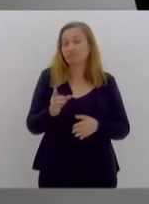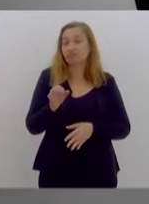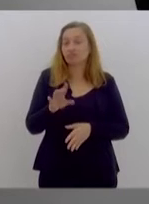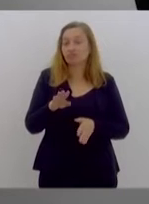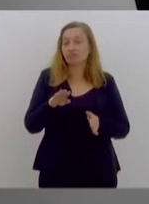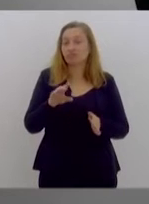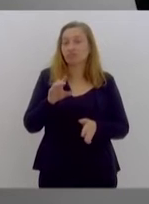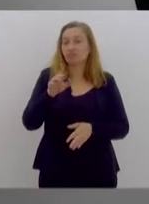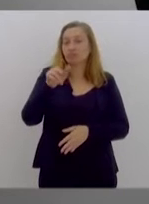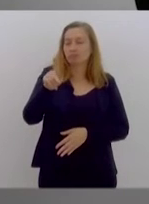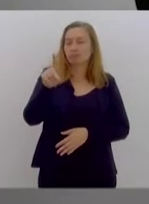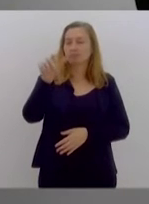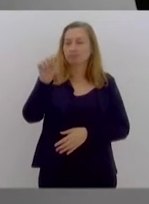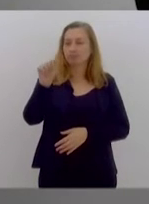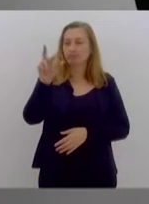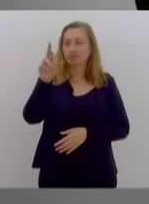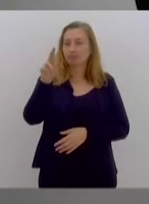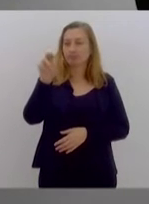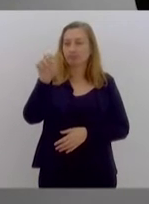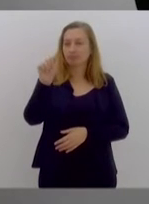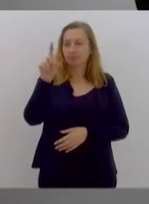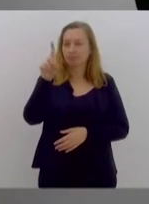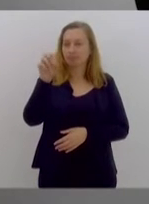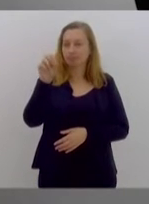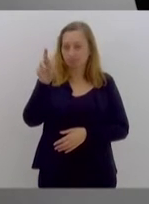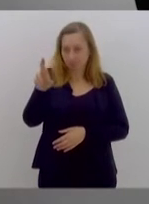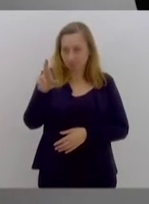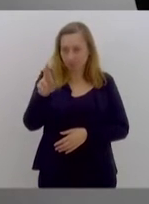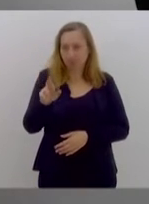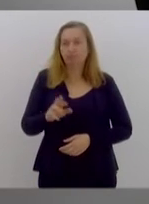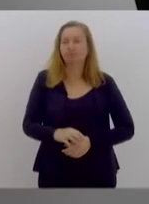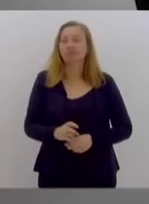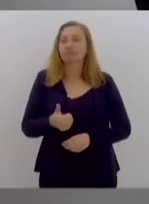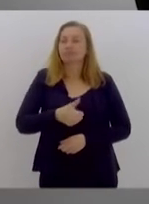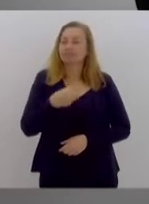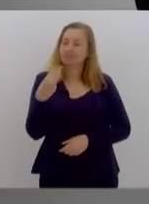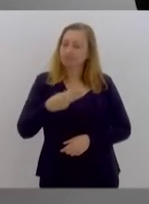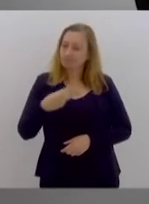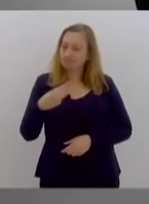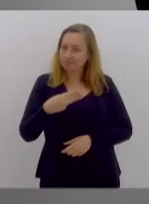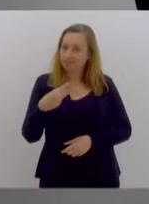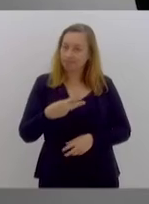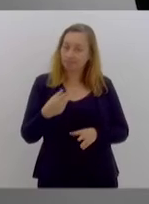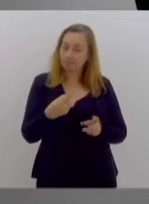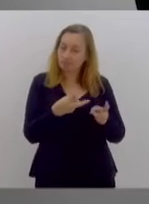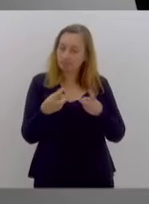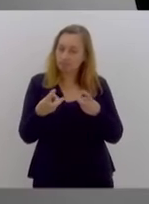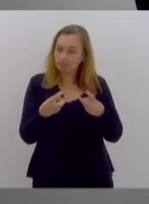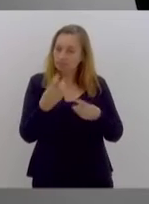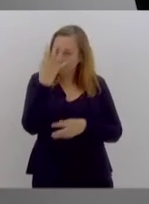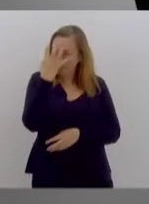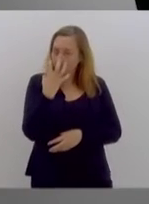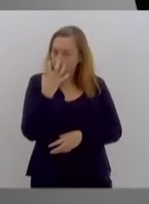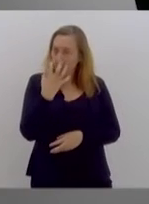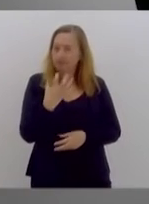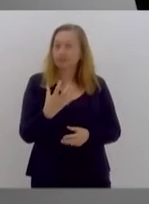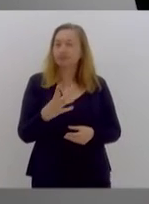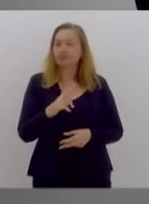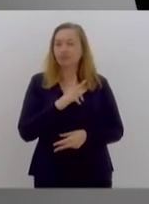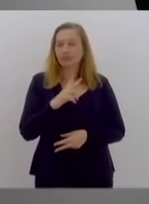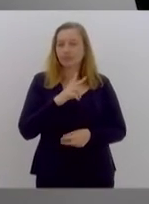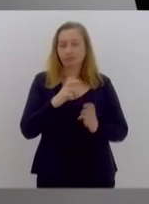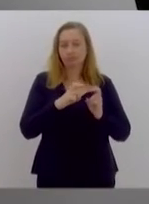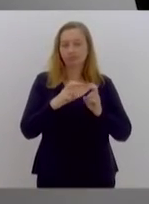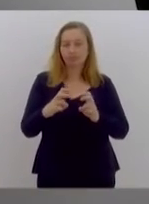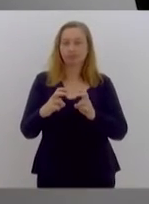terceiro foi se observar uma questão absolutamente grave que a própria SuperVia está